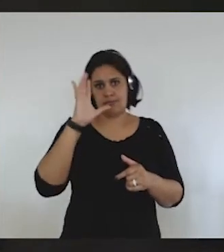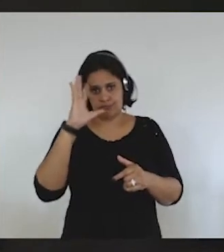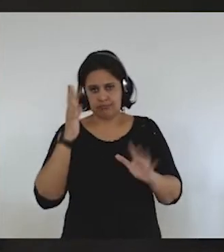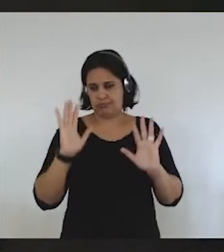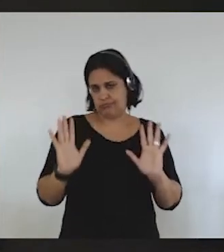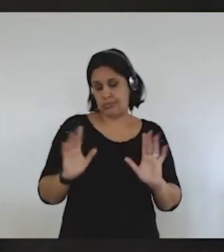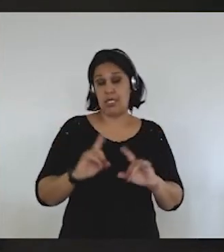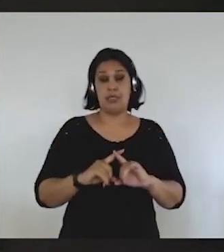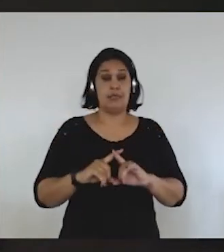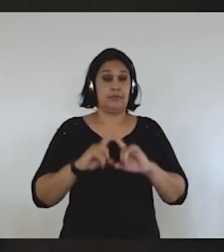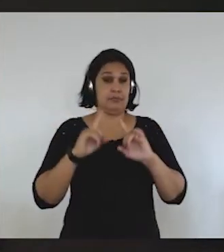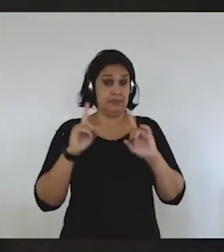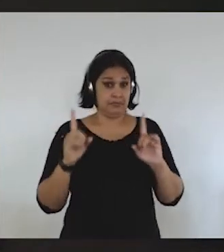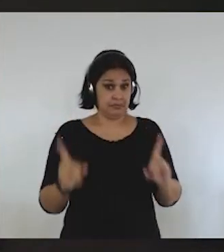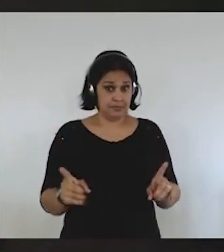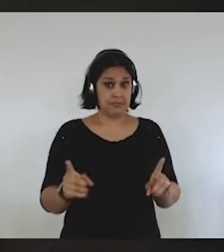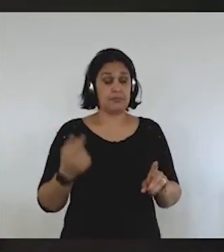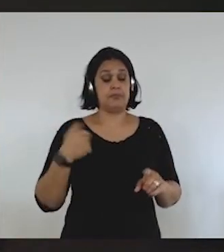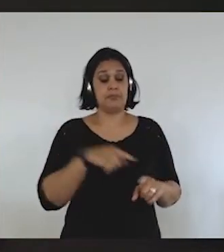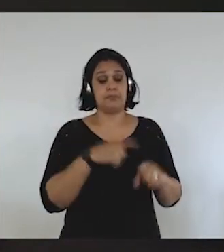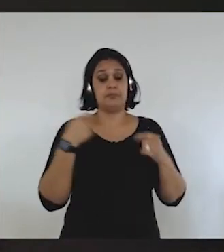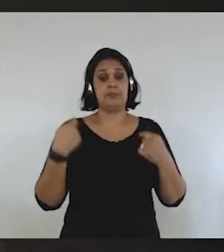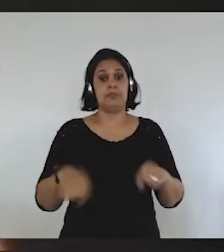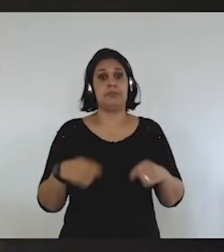gente precisa fazer é